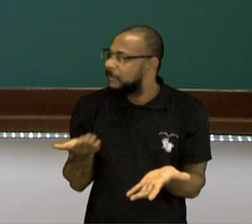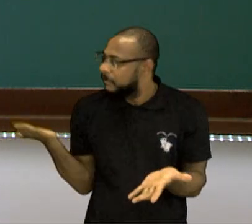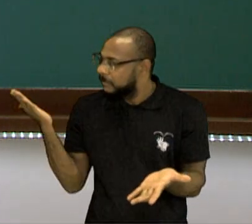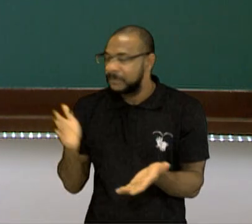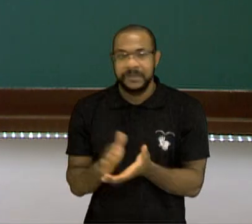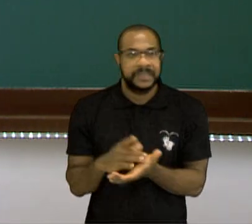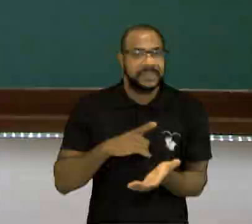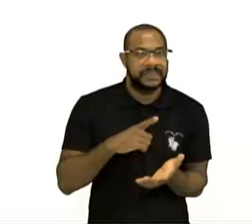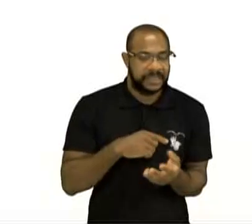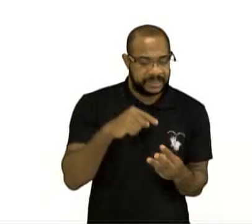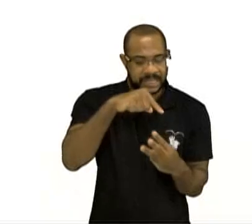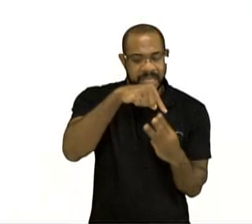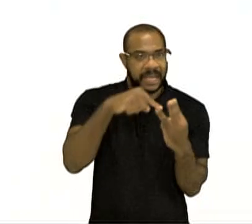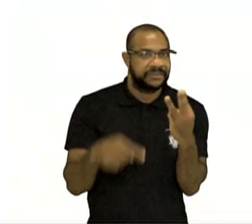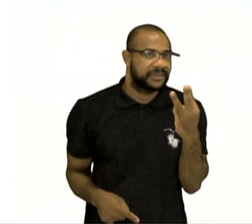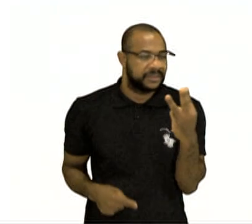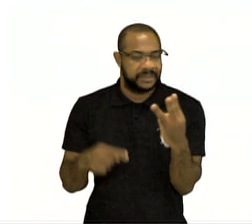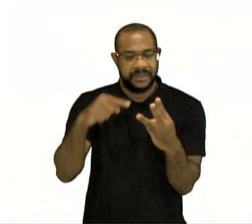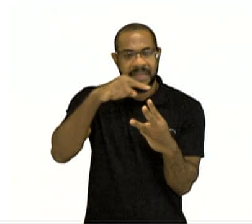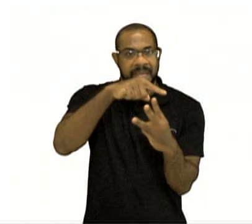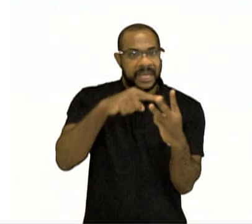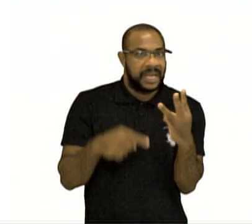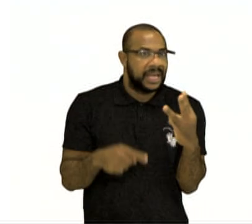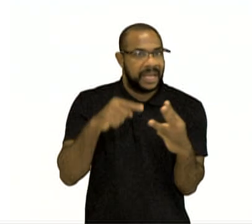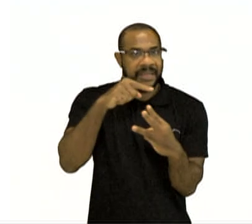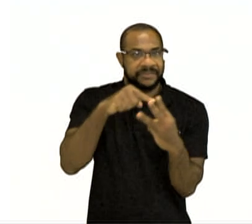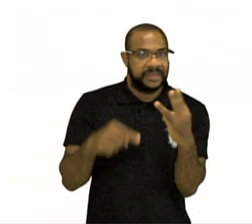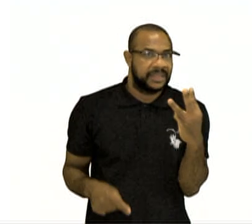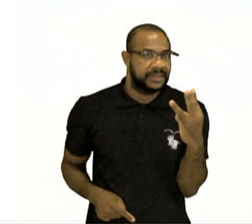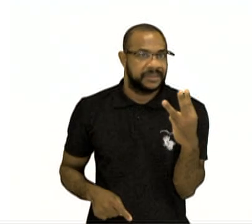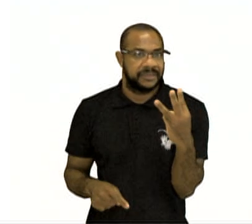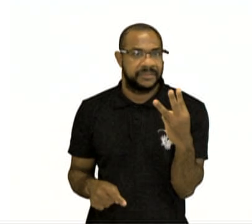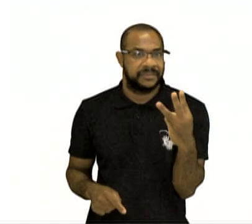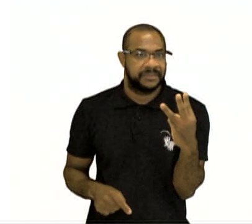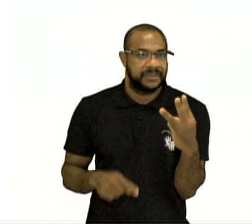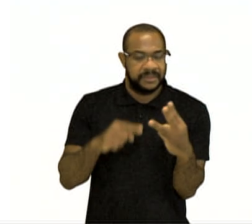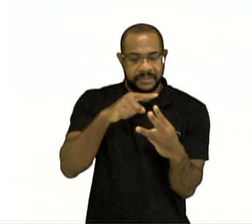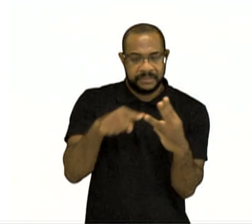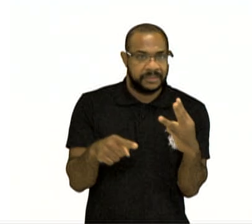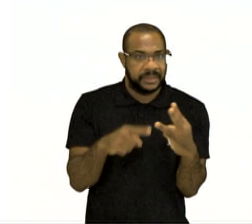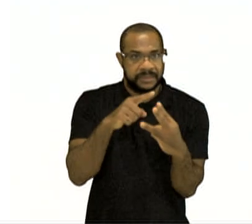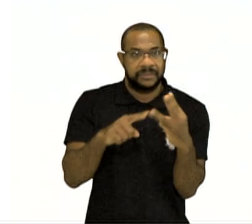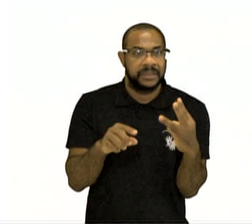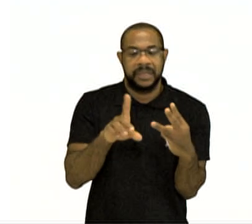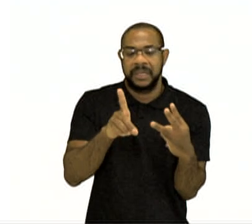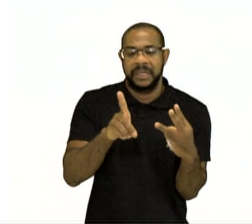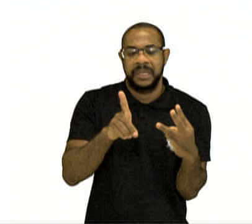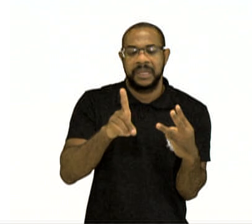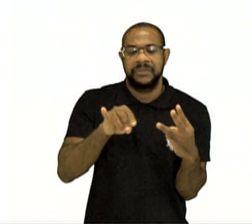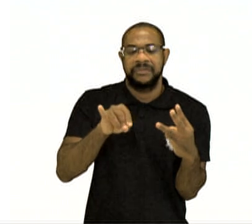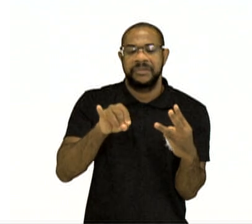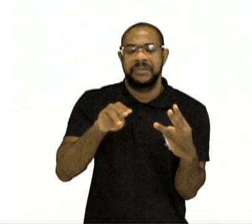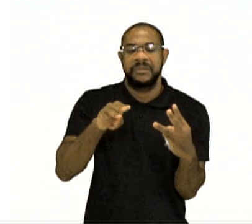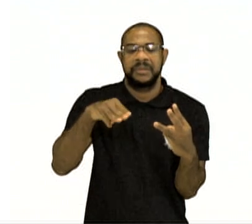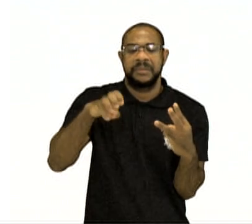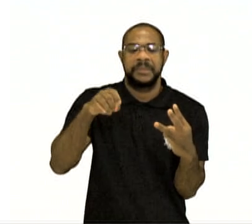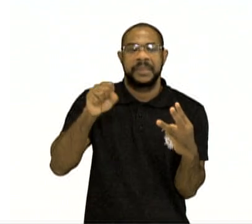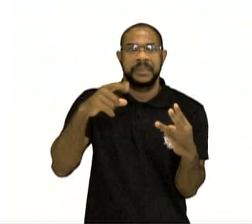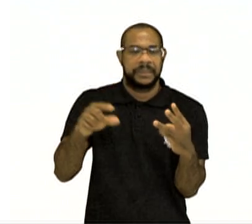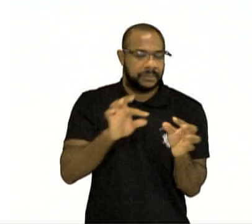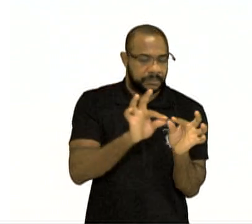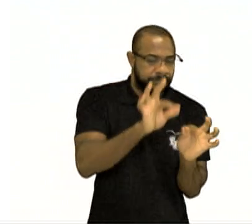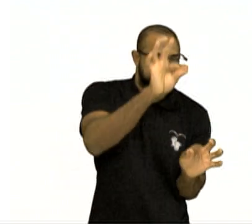as 3 dimensões. Vocês se lembram das 3 dimensões? Altura, largura, profundidade. Então, aqui nós temos